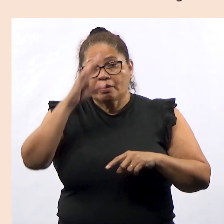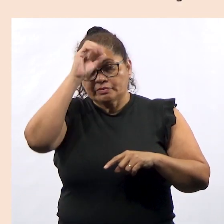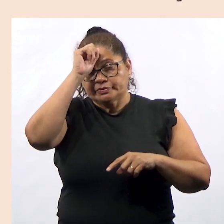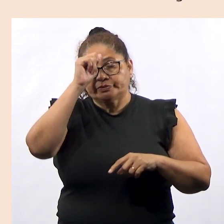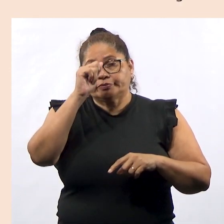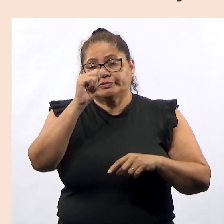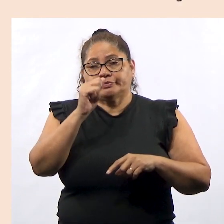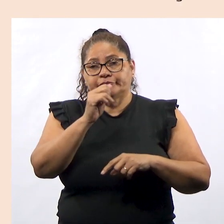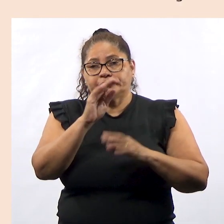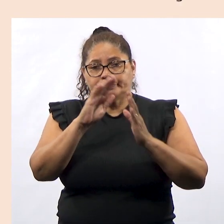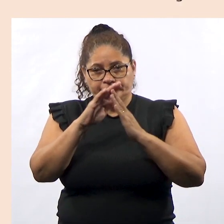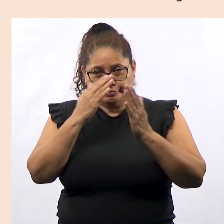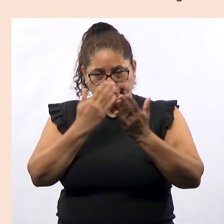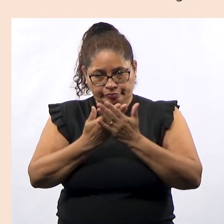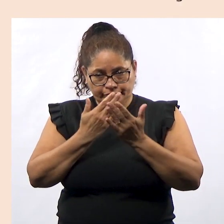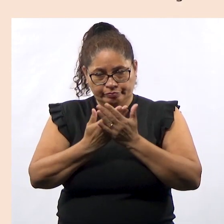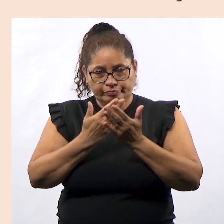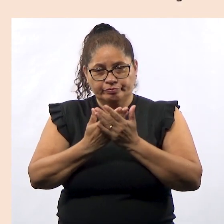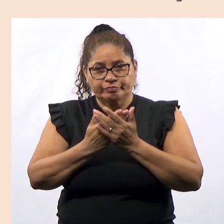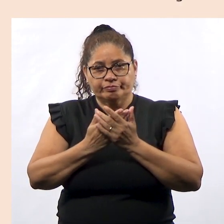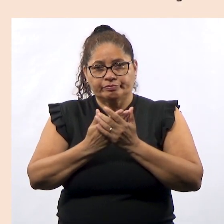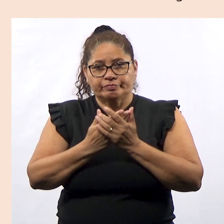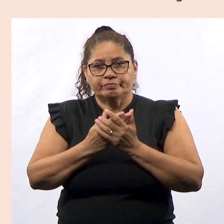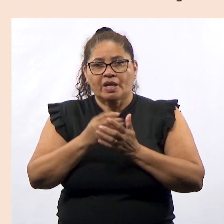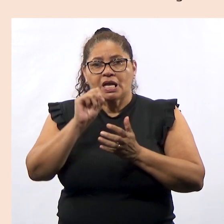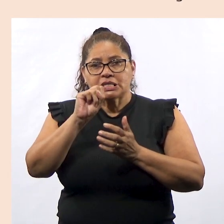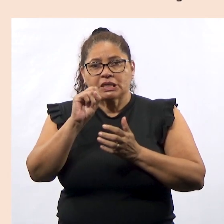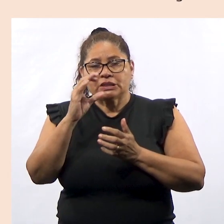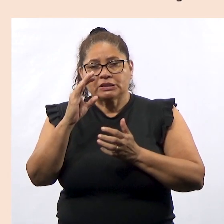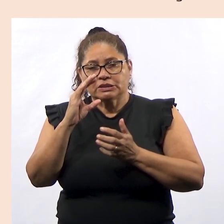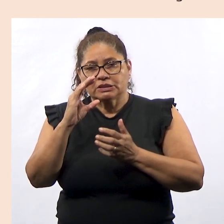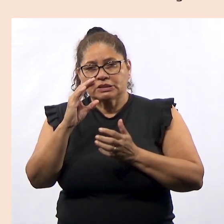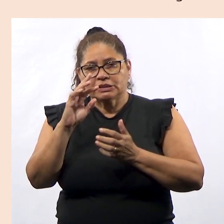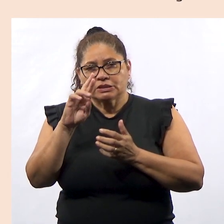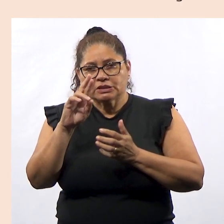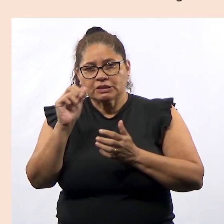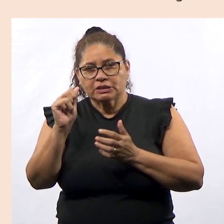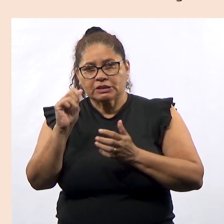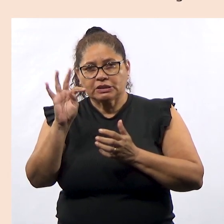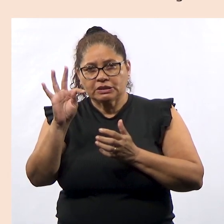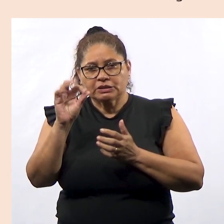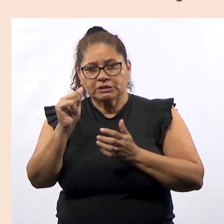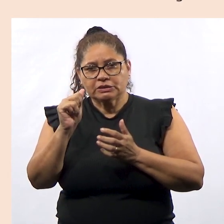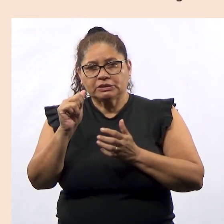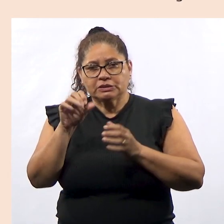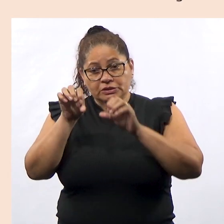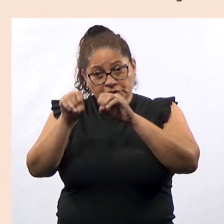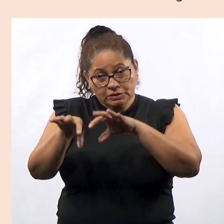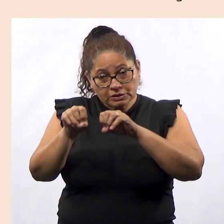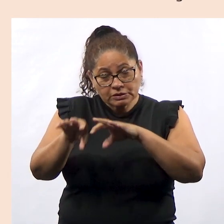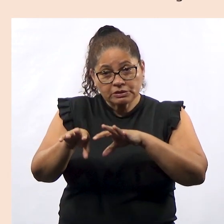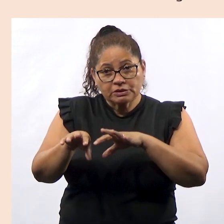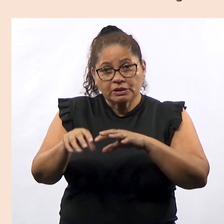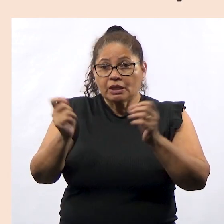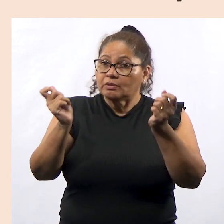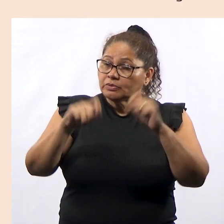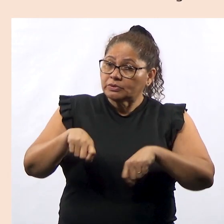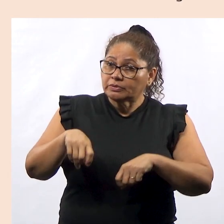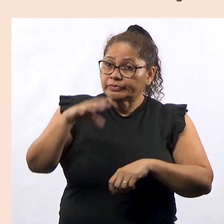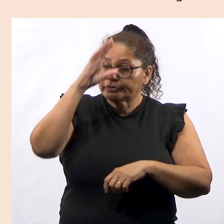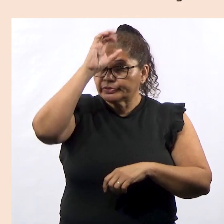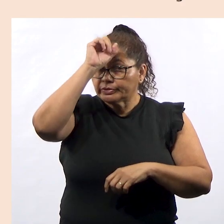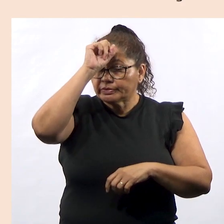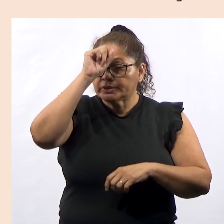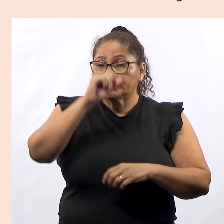na escola. Então, Sacristã fala o seguinte, que tudo que é em tese ensinável é possível de aprender.